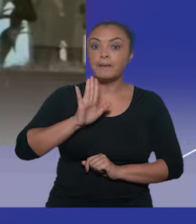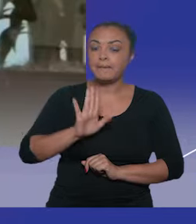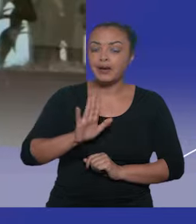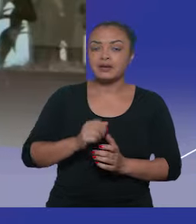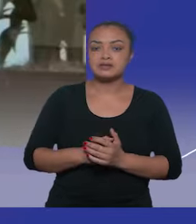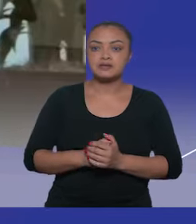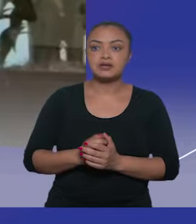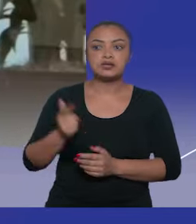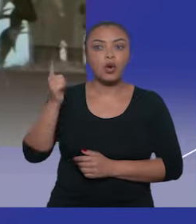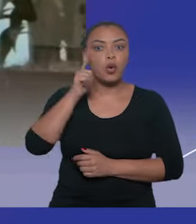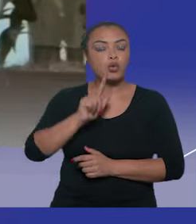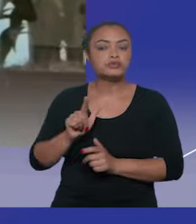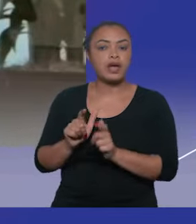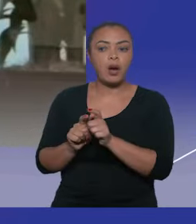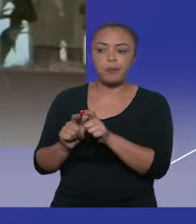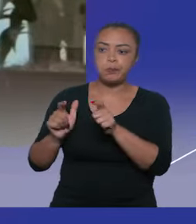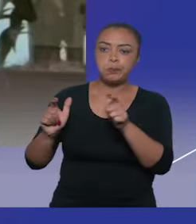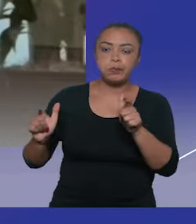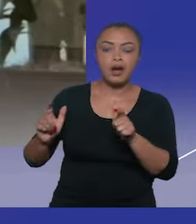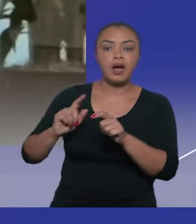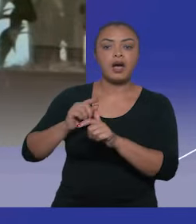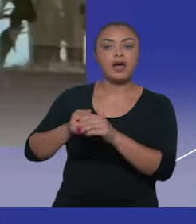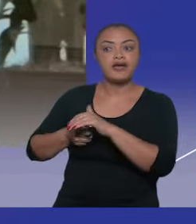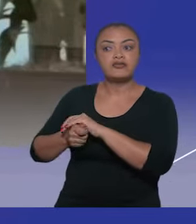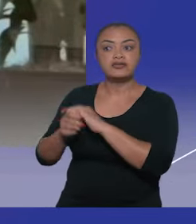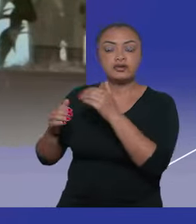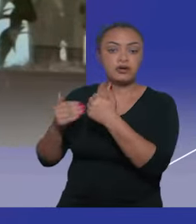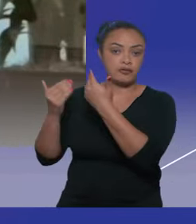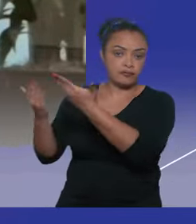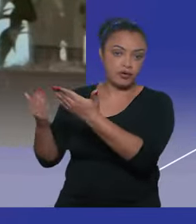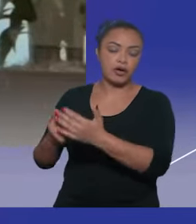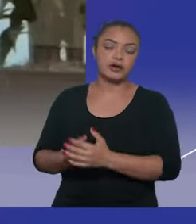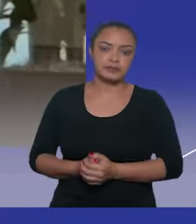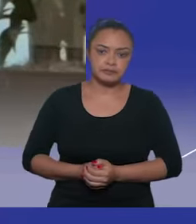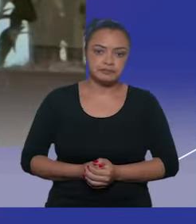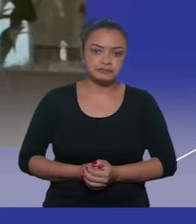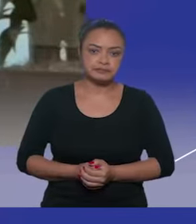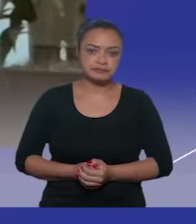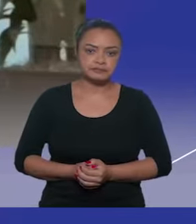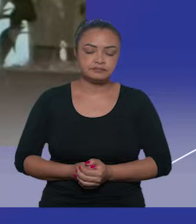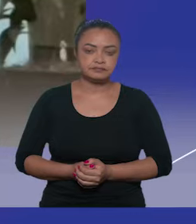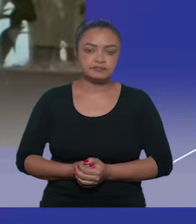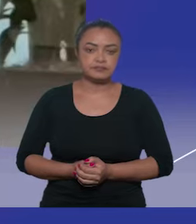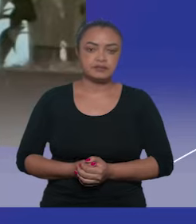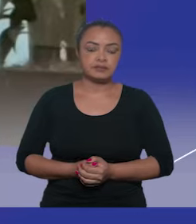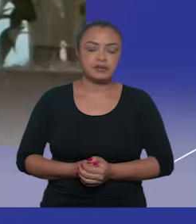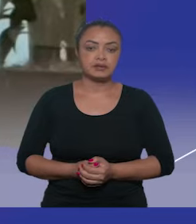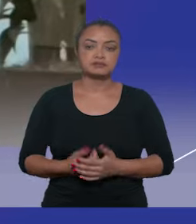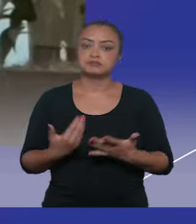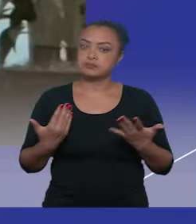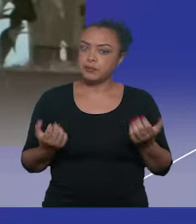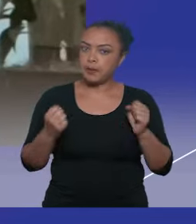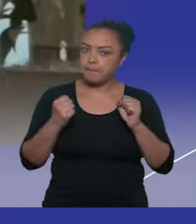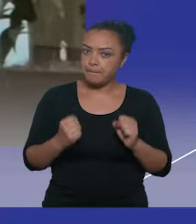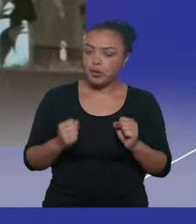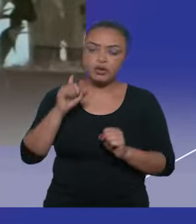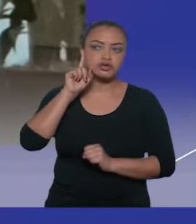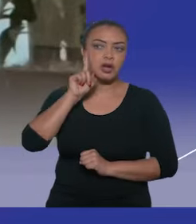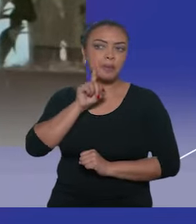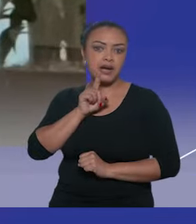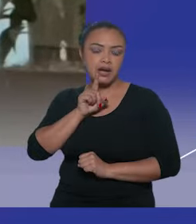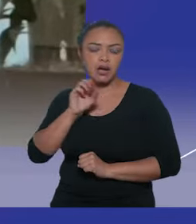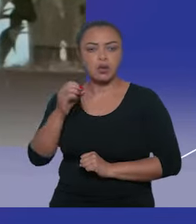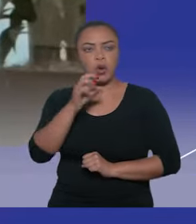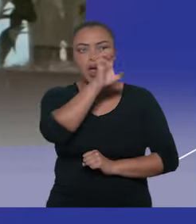gente já oferece esses investimentos no Brasil através dos fundos, né? Mas você consegue alcançar muito mais